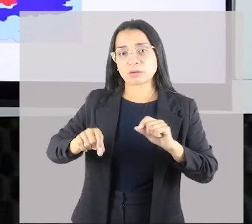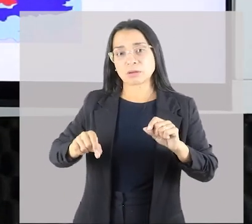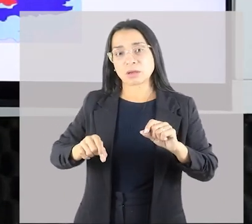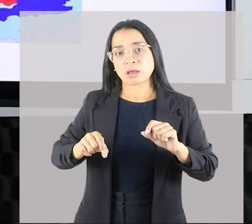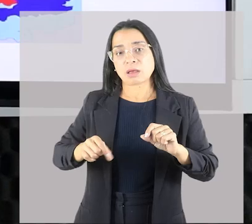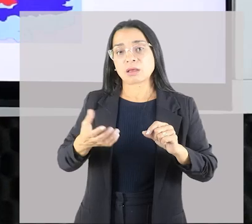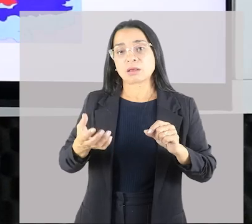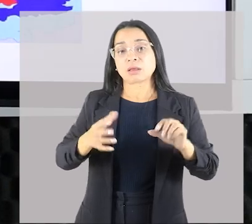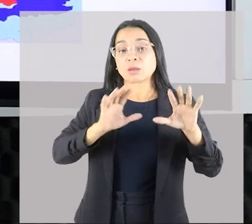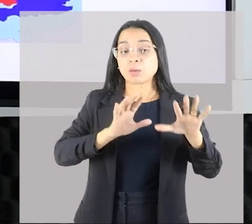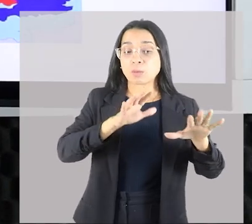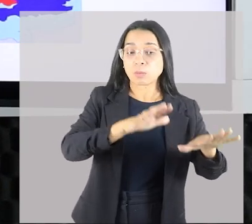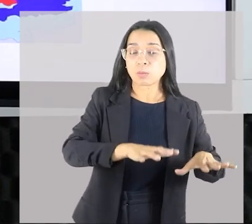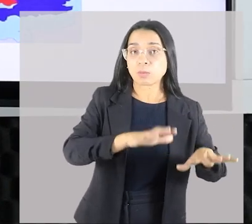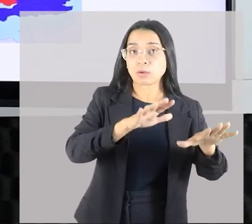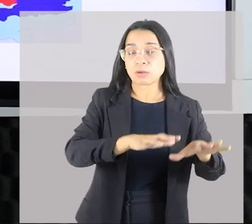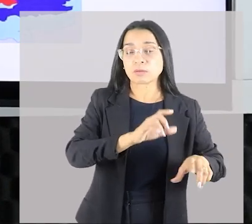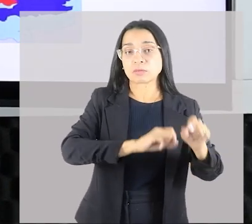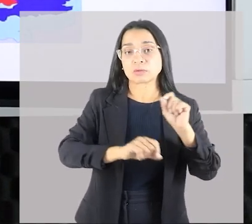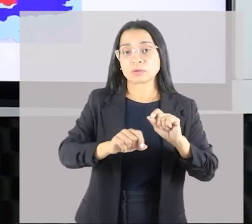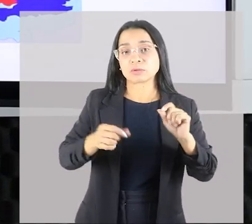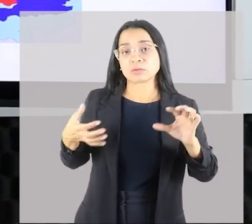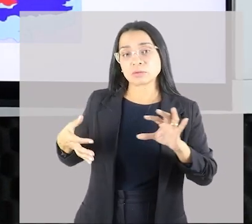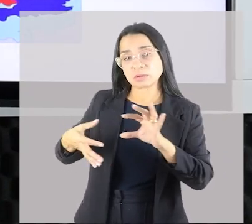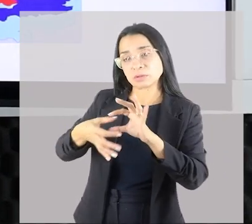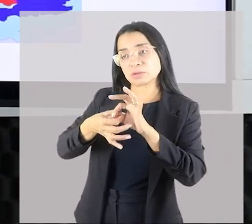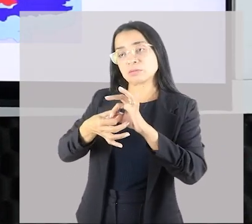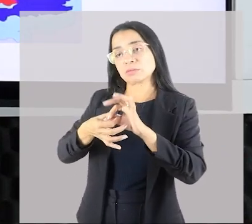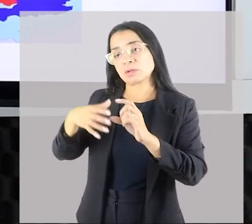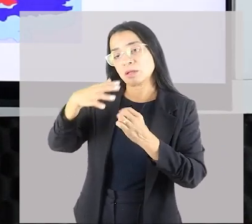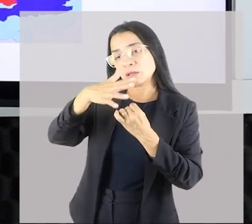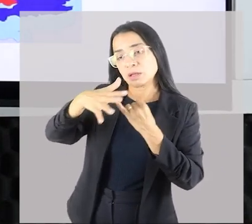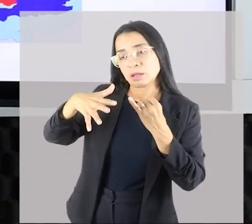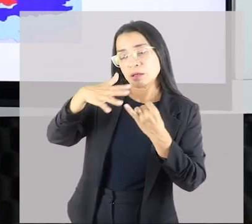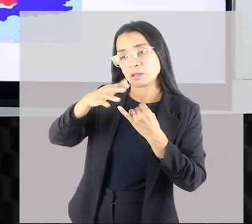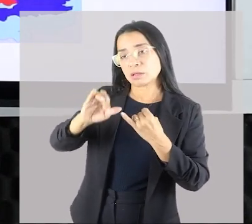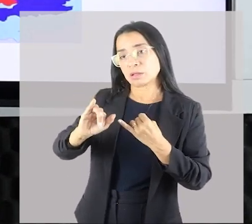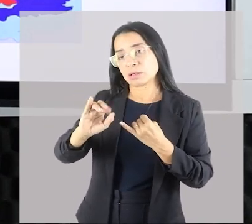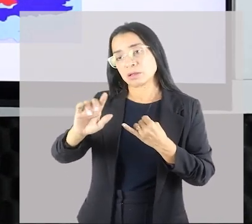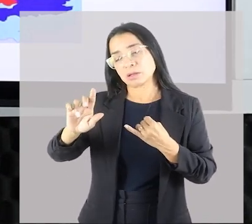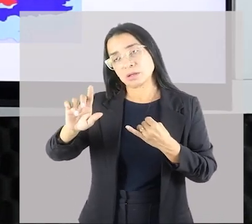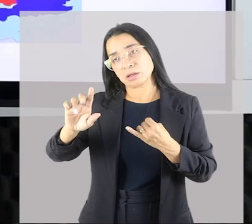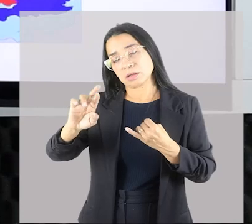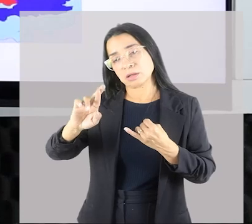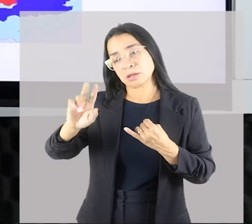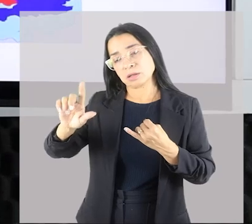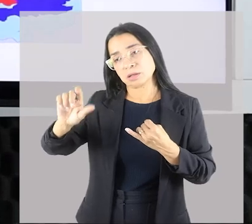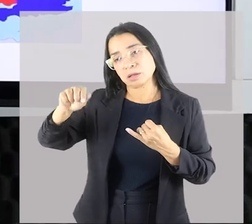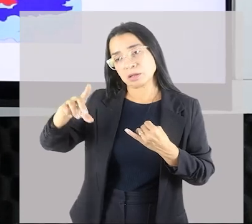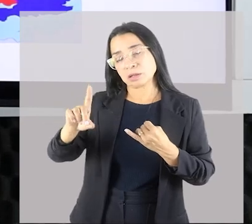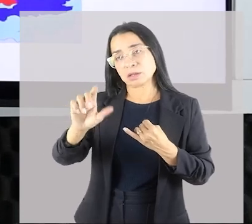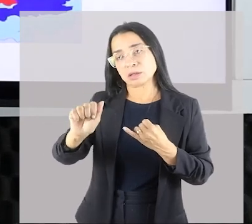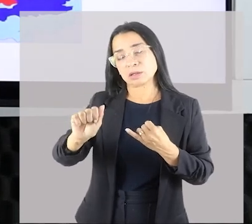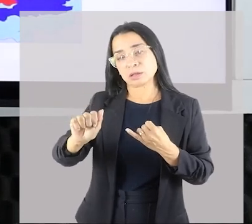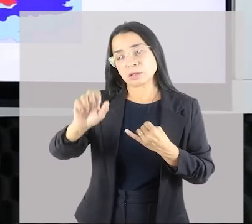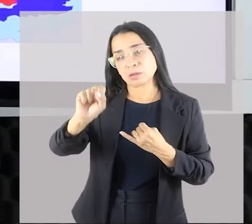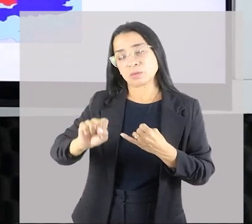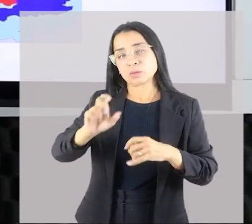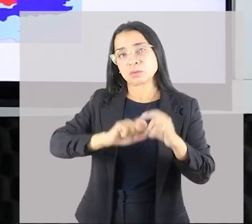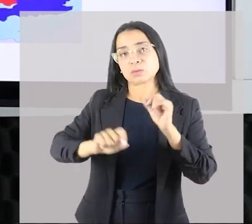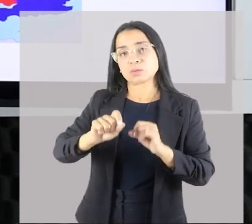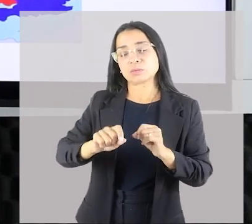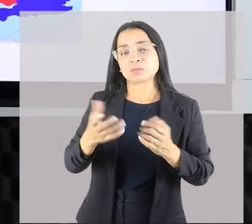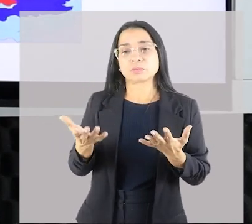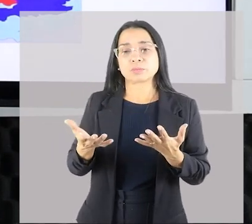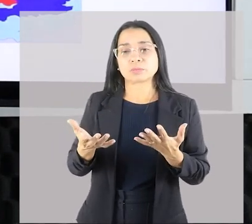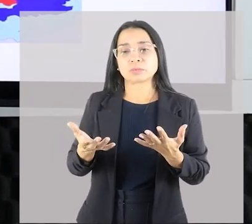Reino Unido e se vincular à Ilha da Irlanda, a Irlanda do Sul, que é uma região sem vínculo com o Reino